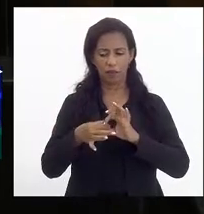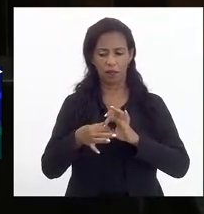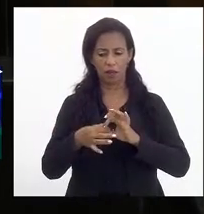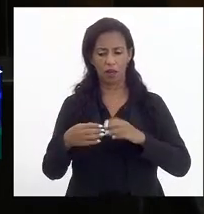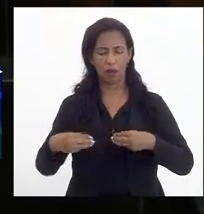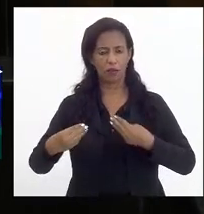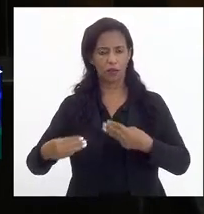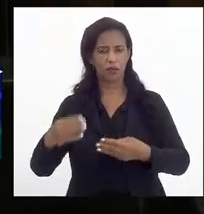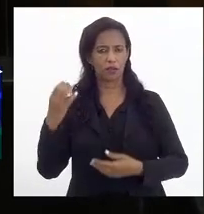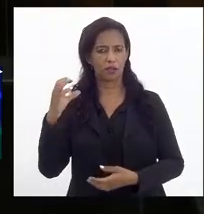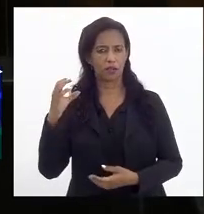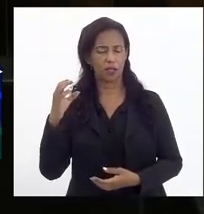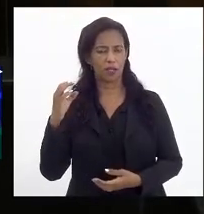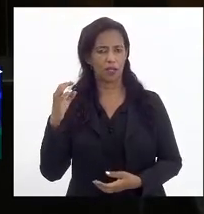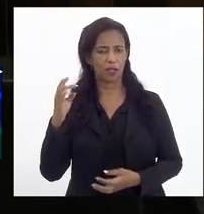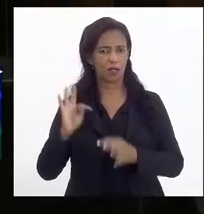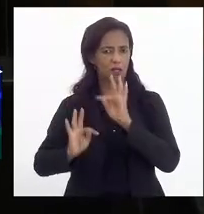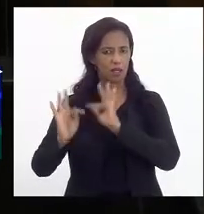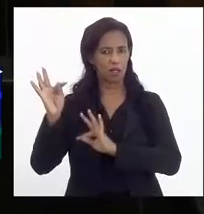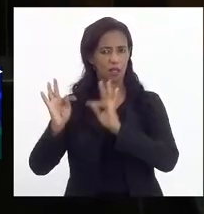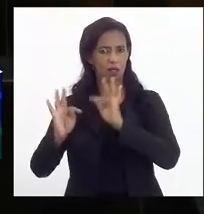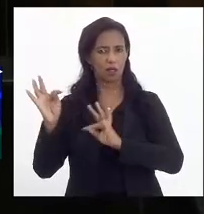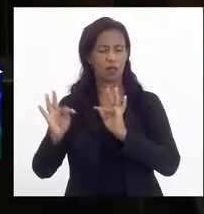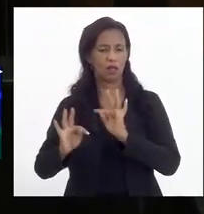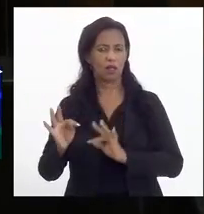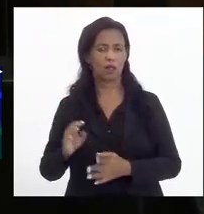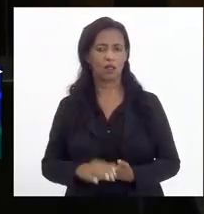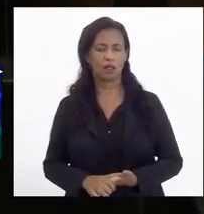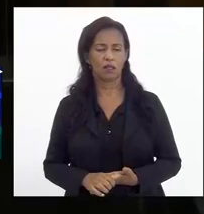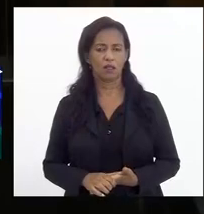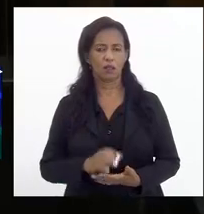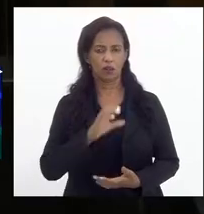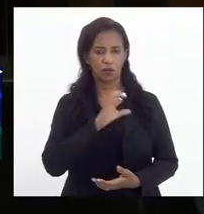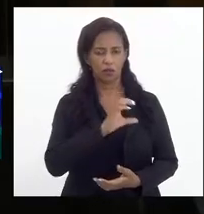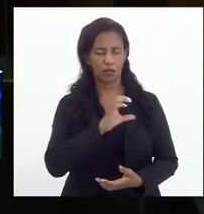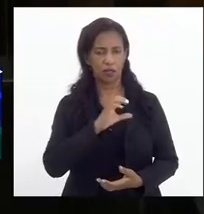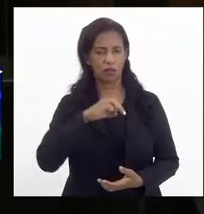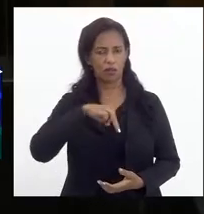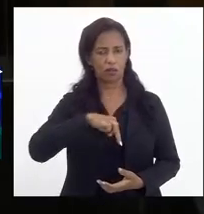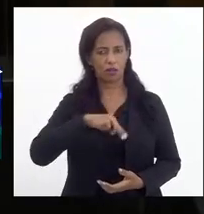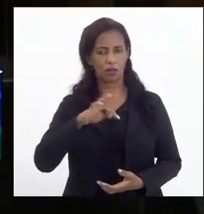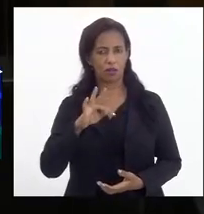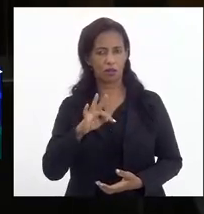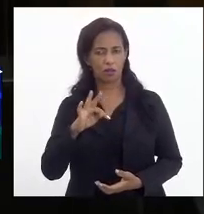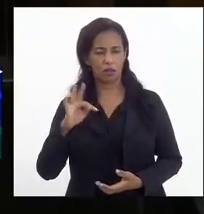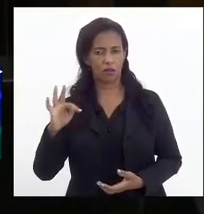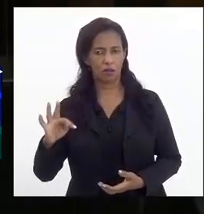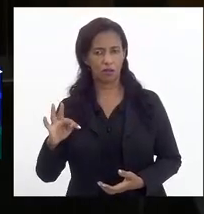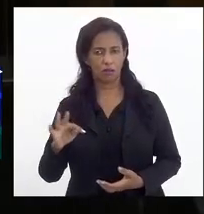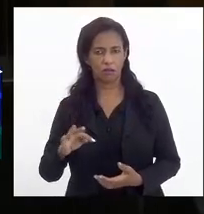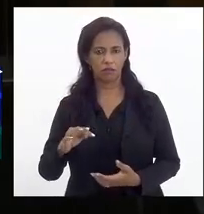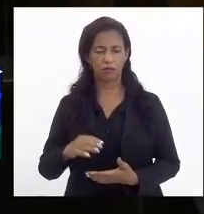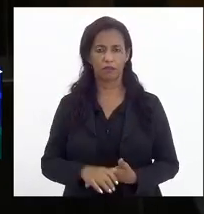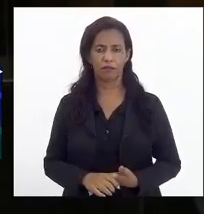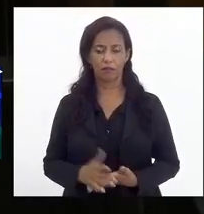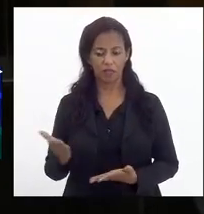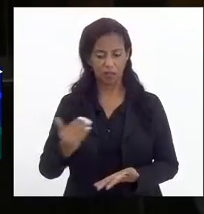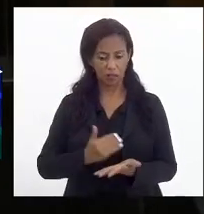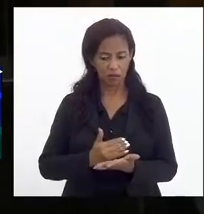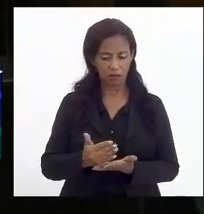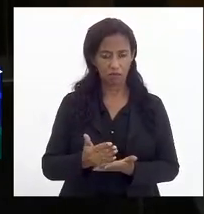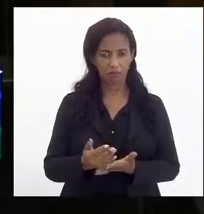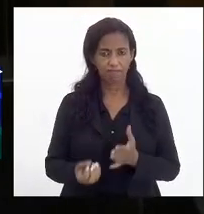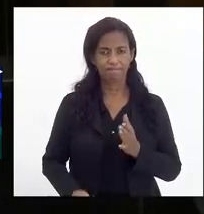ministério de Ciência Tecnologia que é o CNPQ Conselho Nacional de Desenvolvimento científico e tecnológico que acabou de lançar agora no mês de agosto